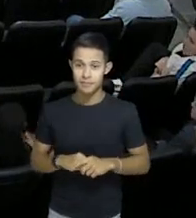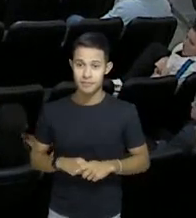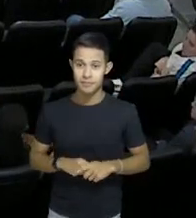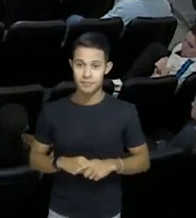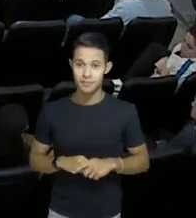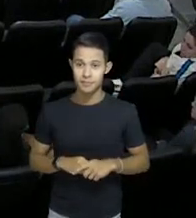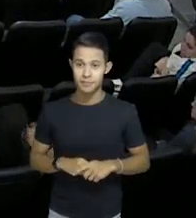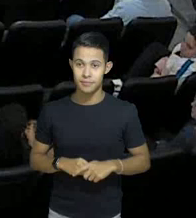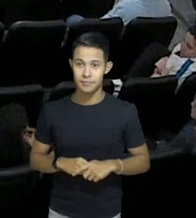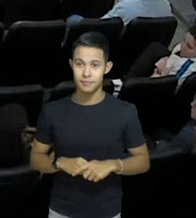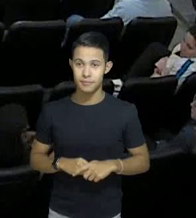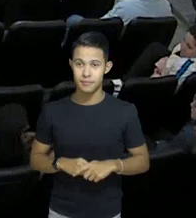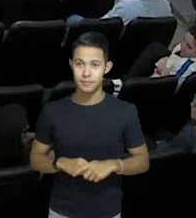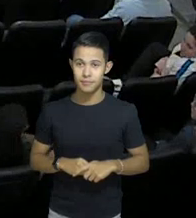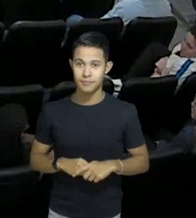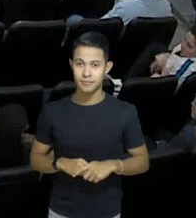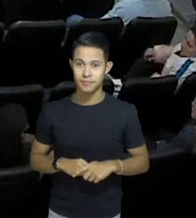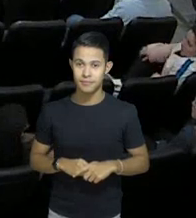Ali.